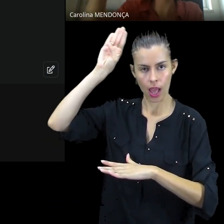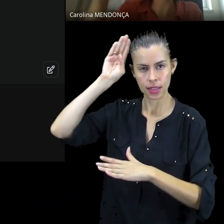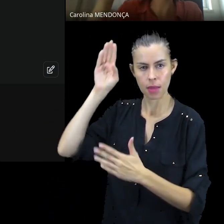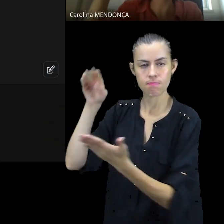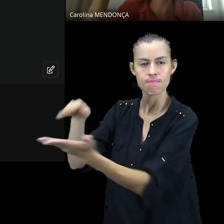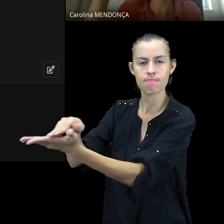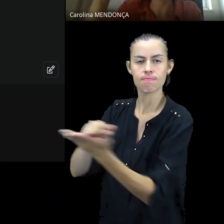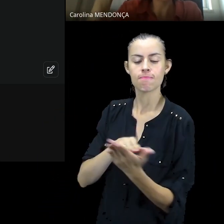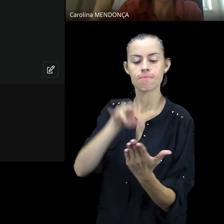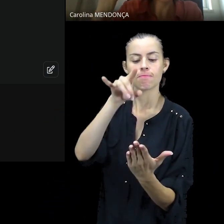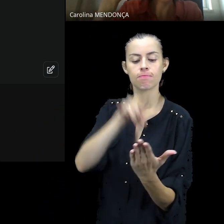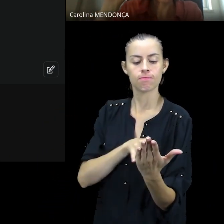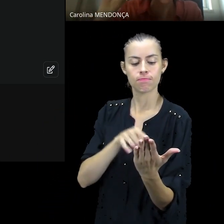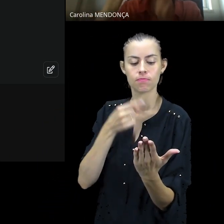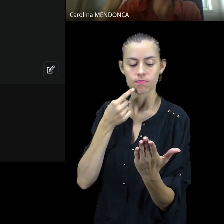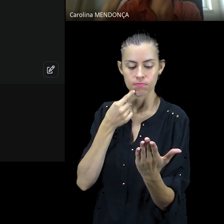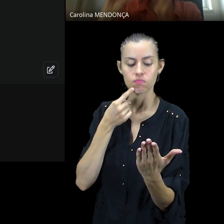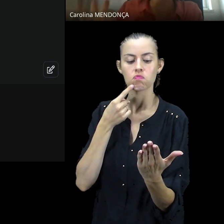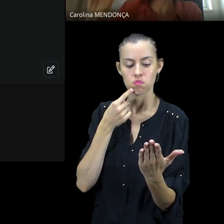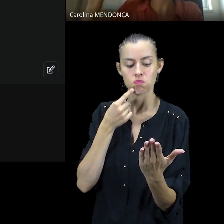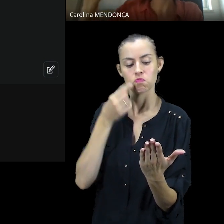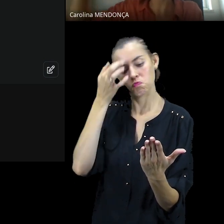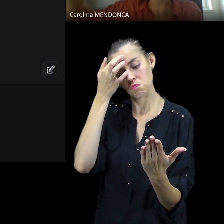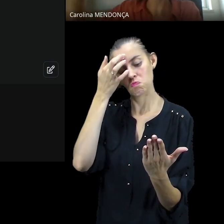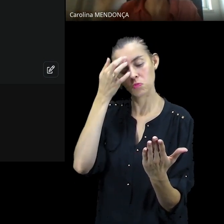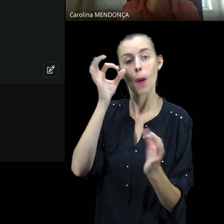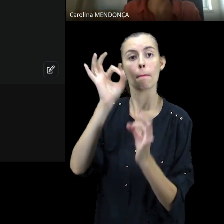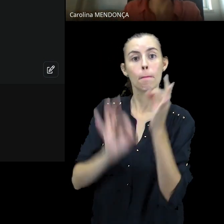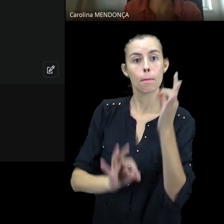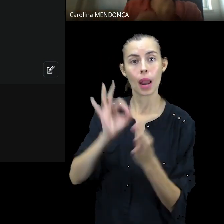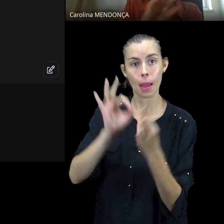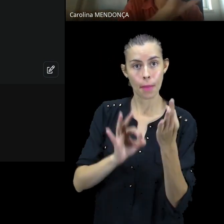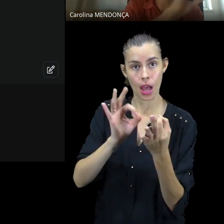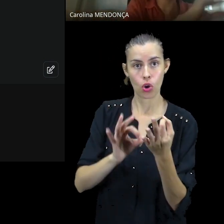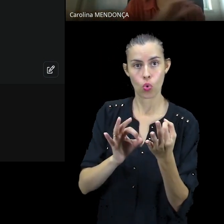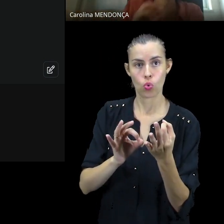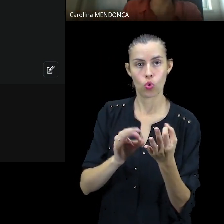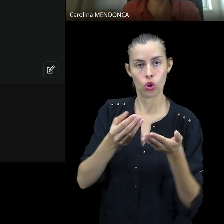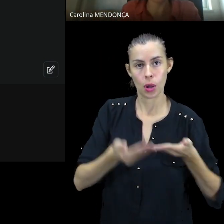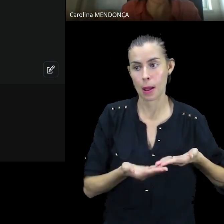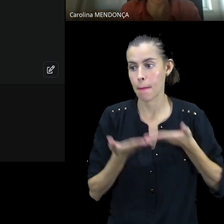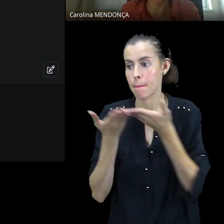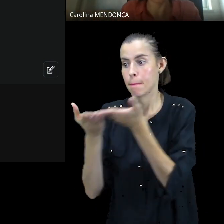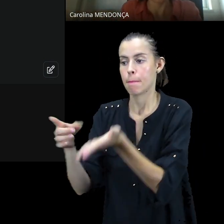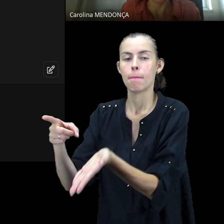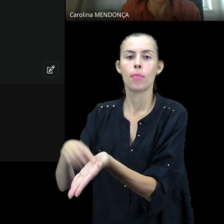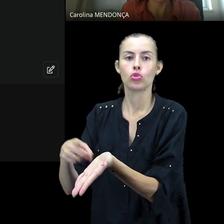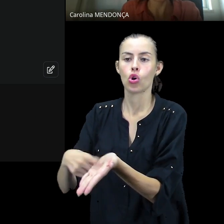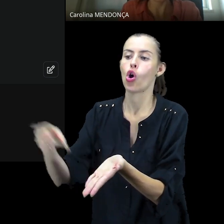3 resoluções juntas, ou atende apenas a educação ambiental, atende apenas a